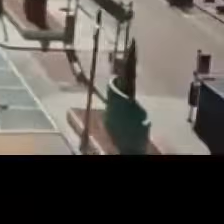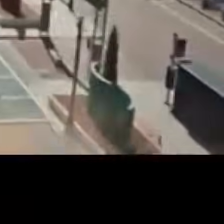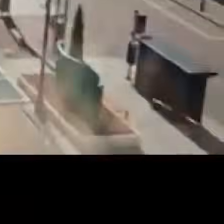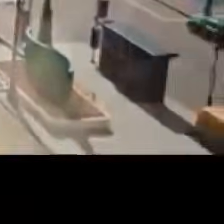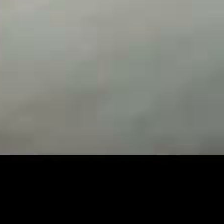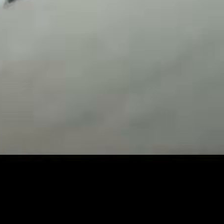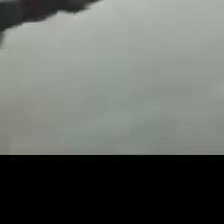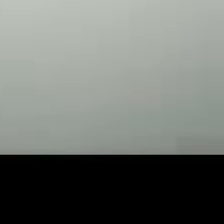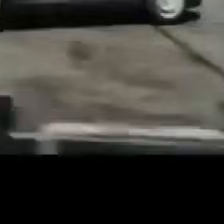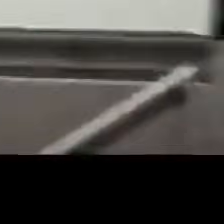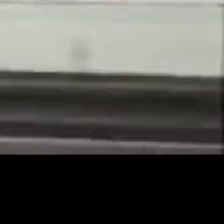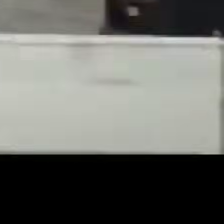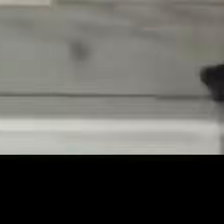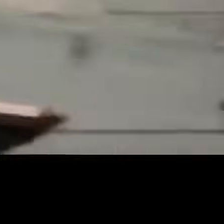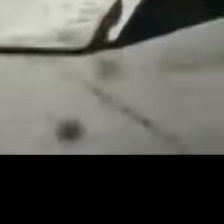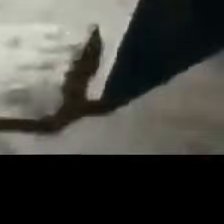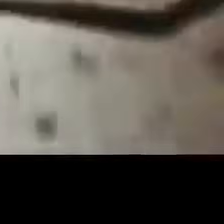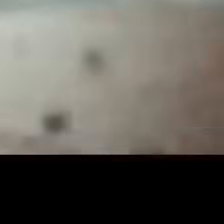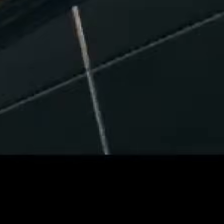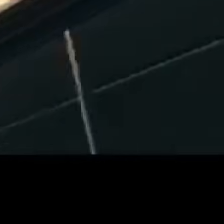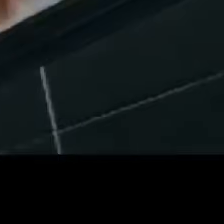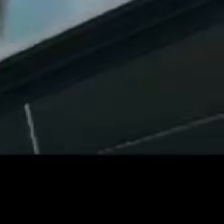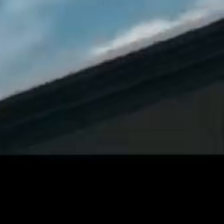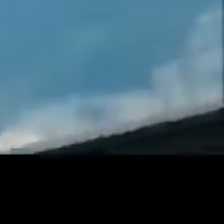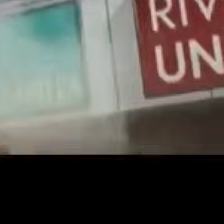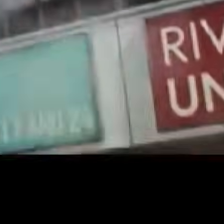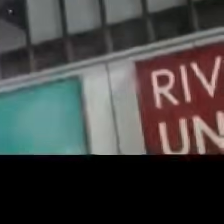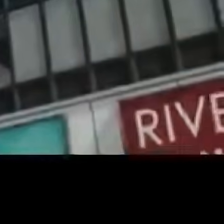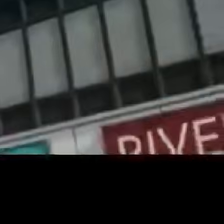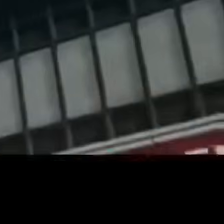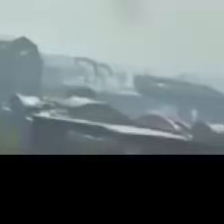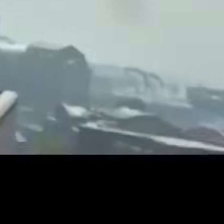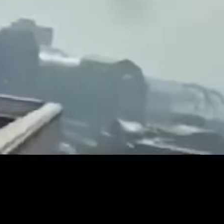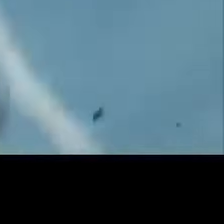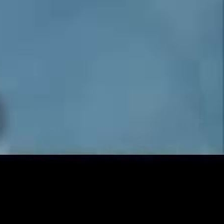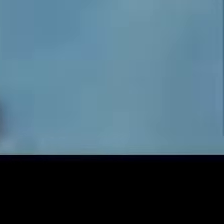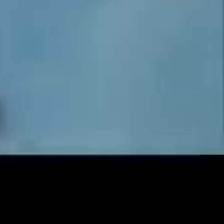hip hop, hip hop.